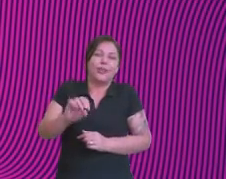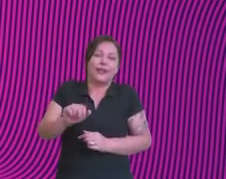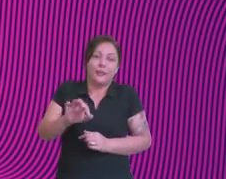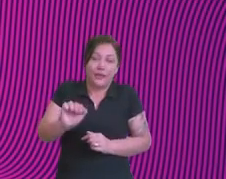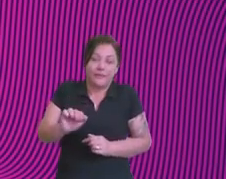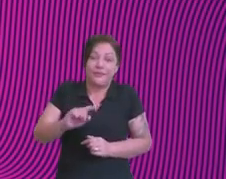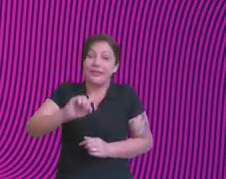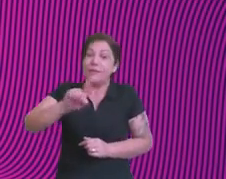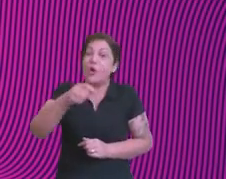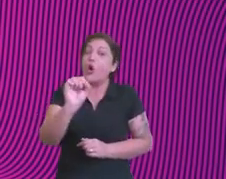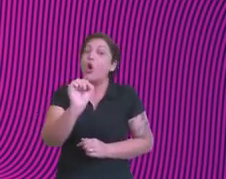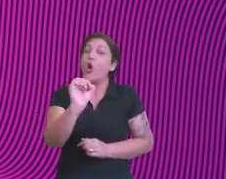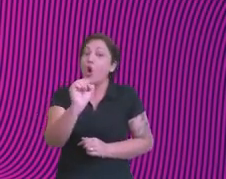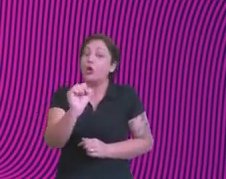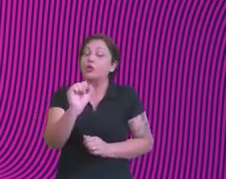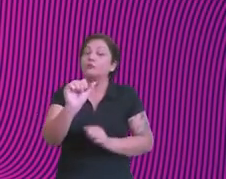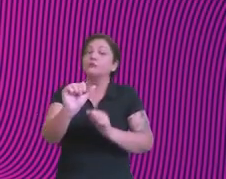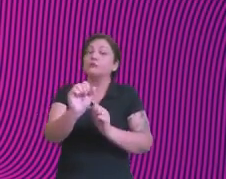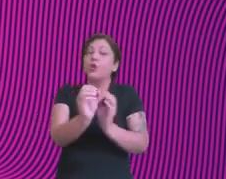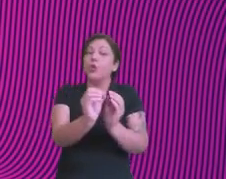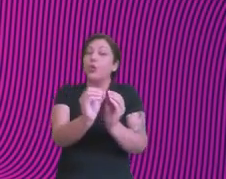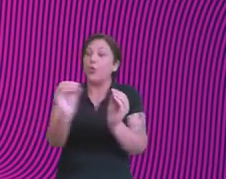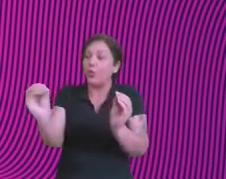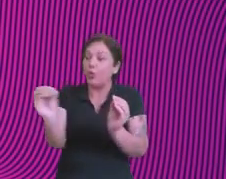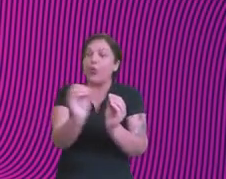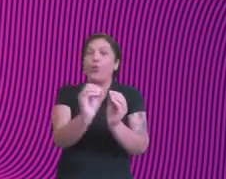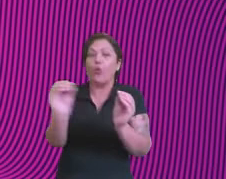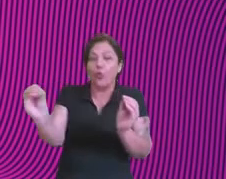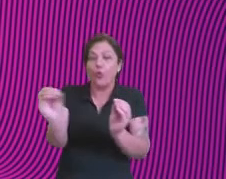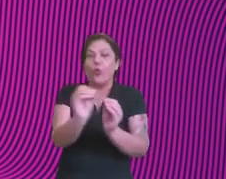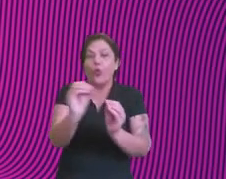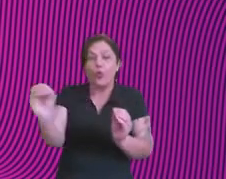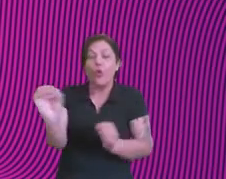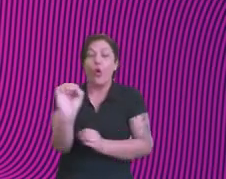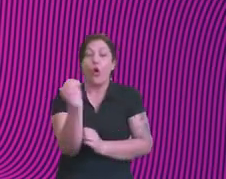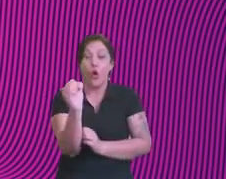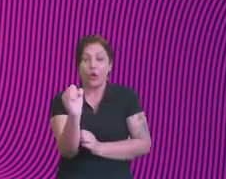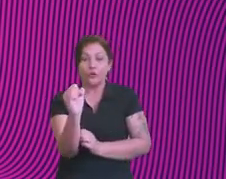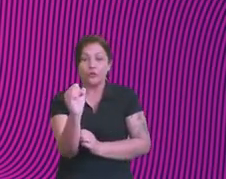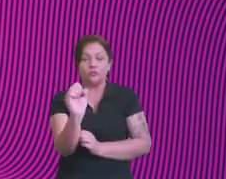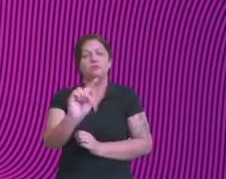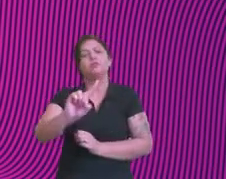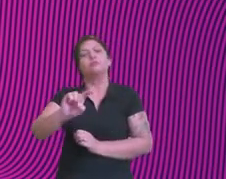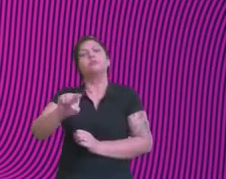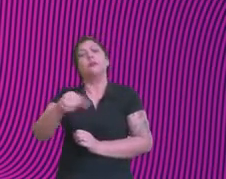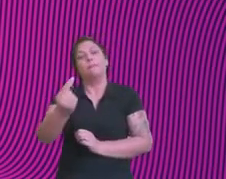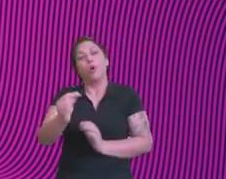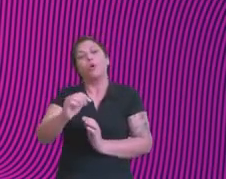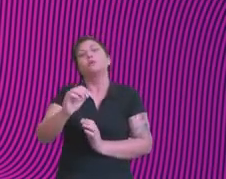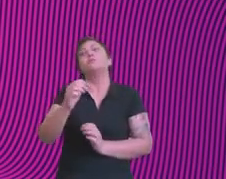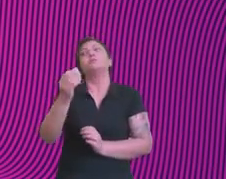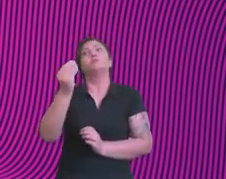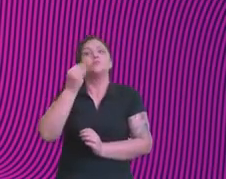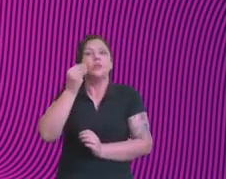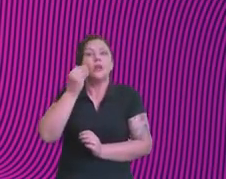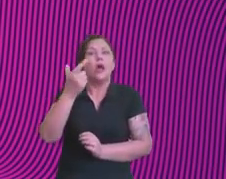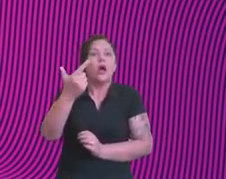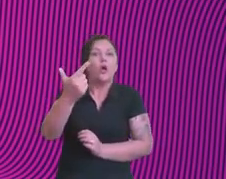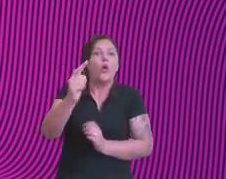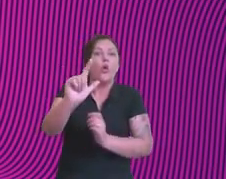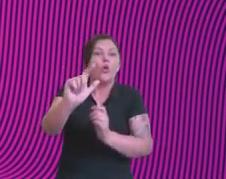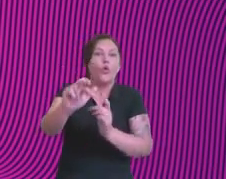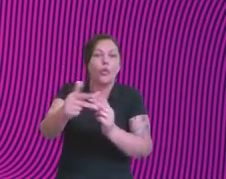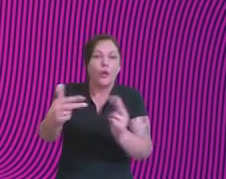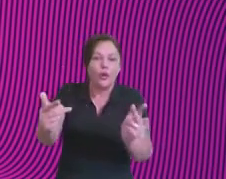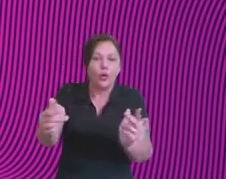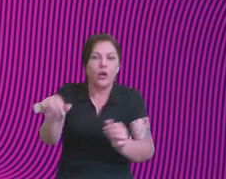né? Quer dizer, você tira a oxaliplatina, não tira, mantém ela com foco para sempre, tira a quimio, fica só